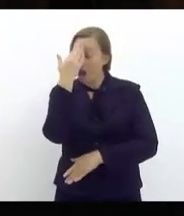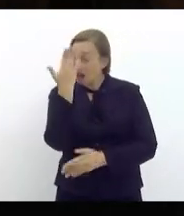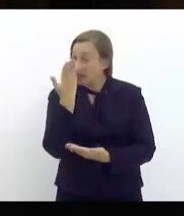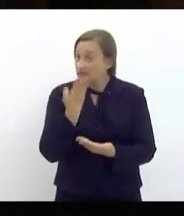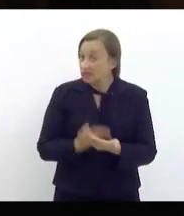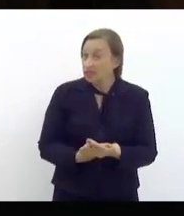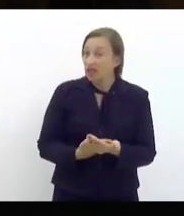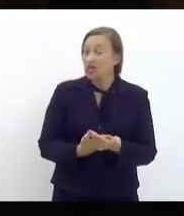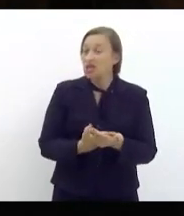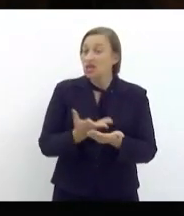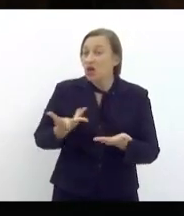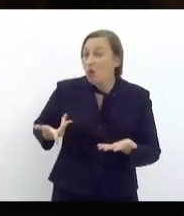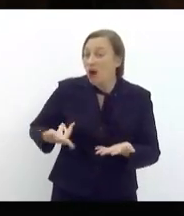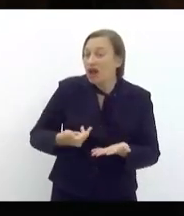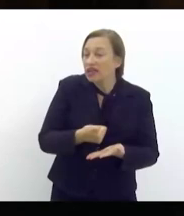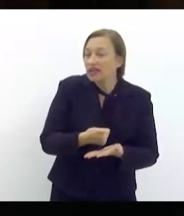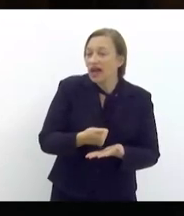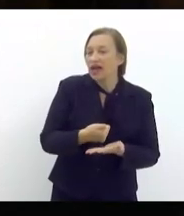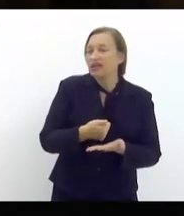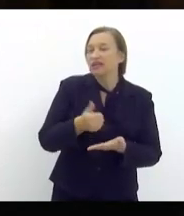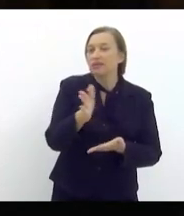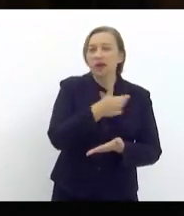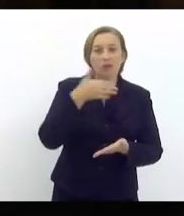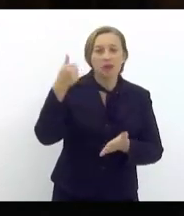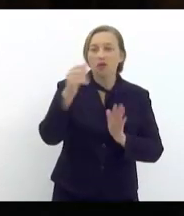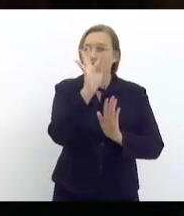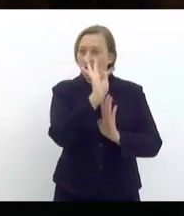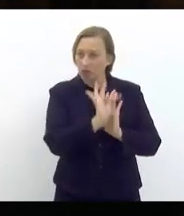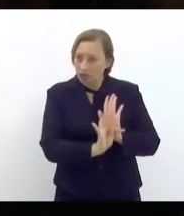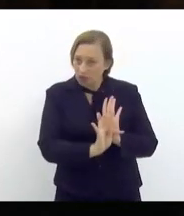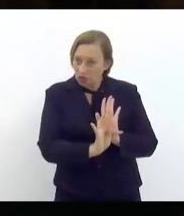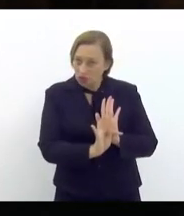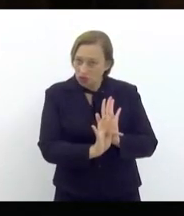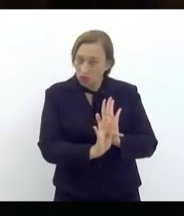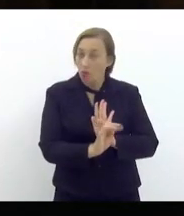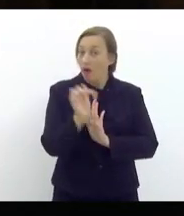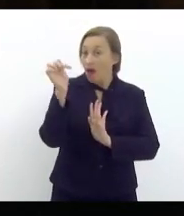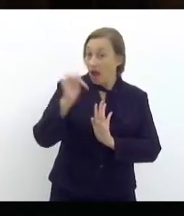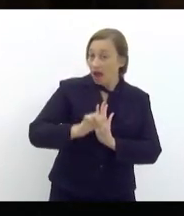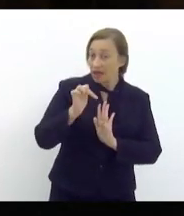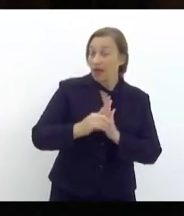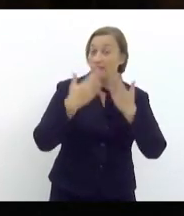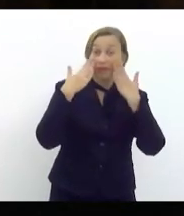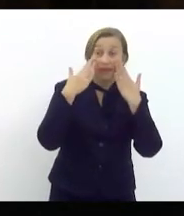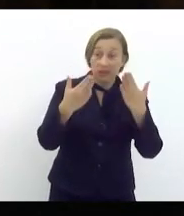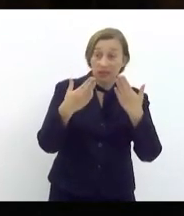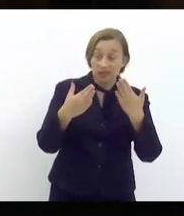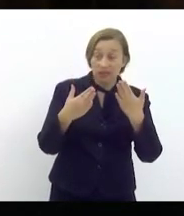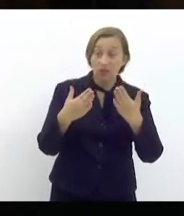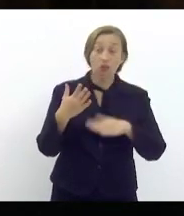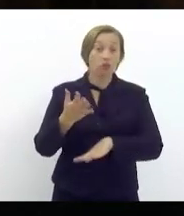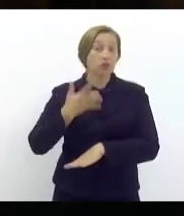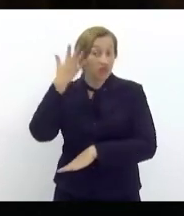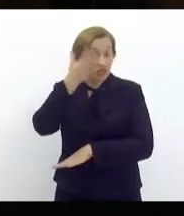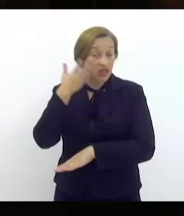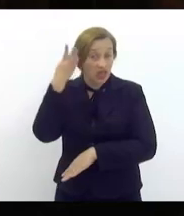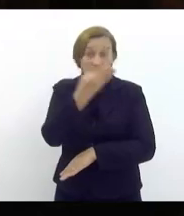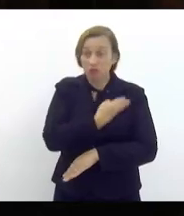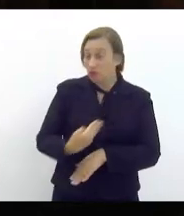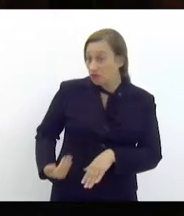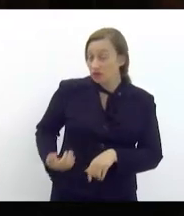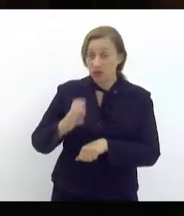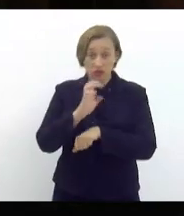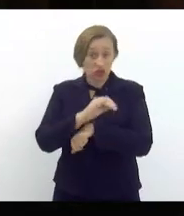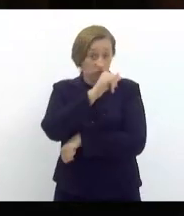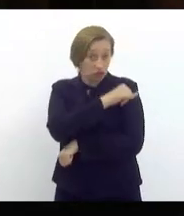que qualifica e melhora o texto aqui apresentado como mensagem pelo governador do